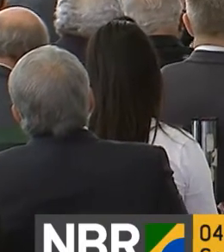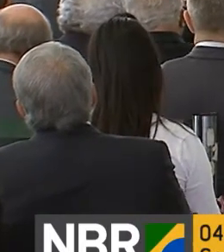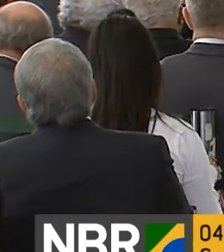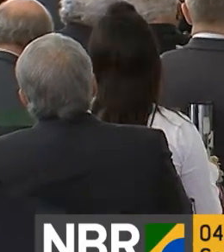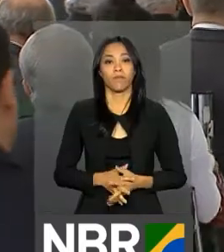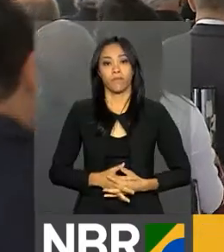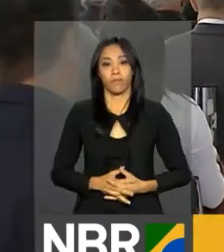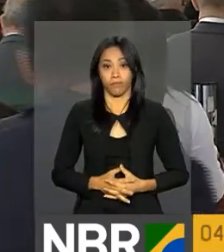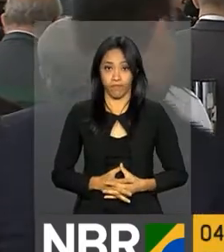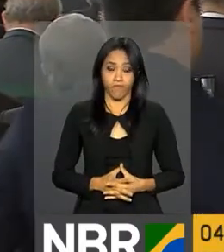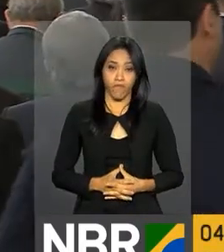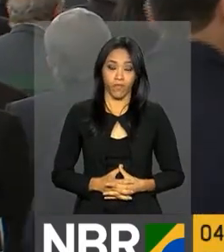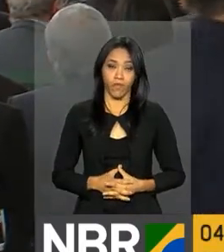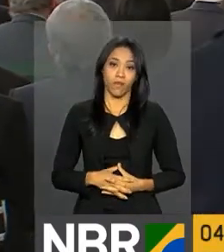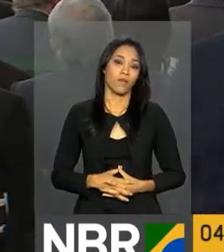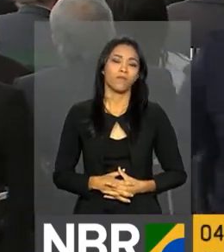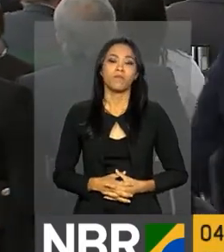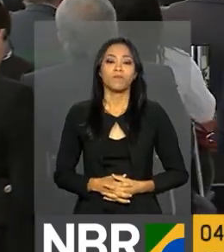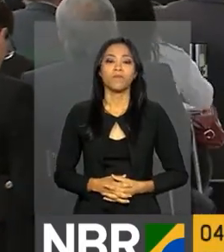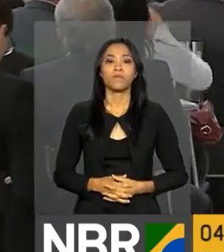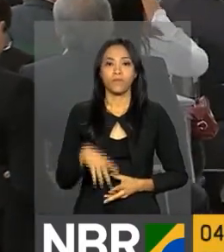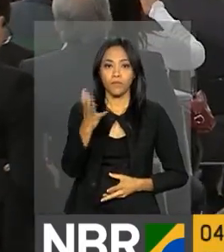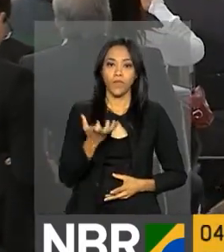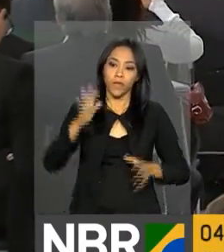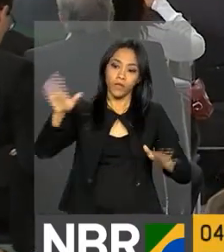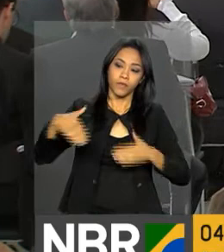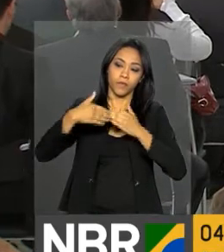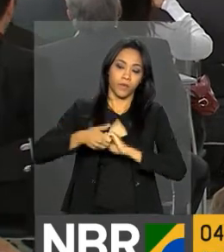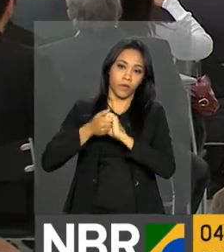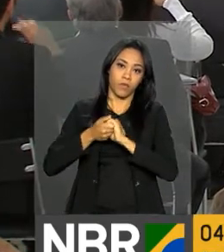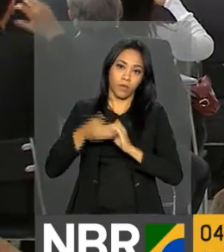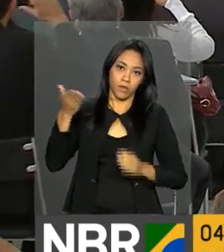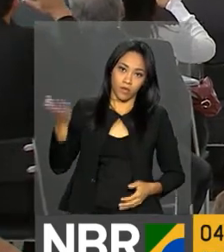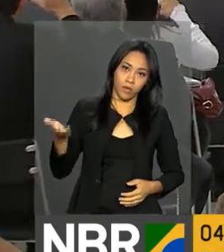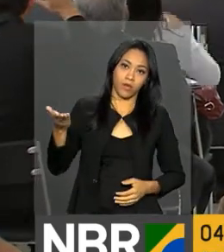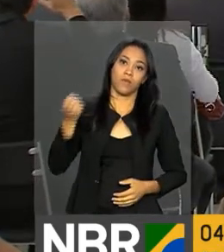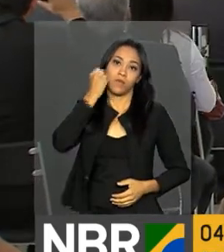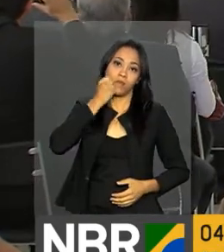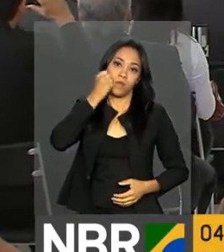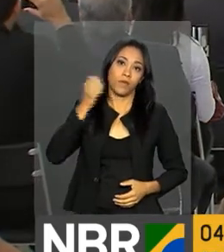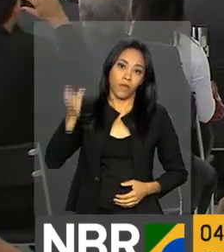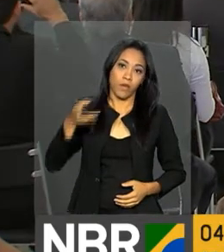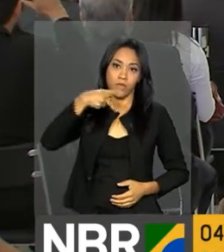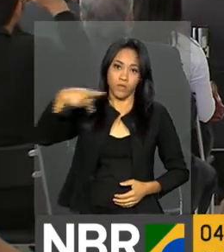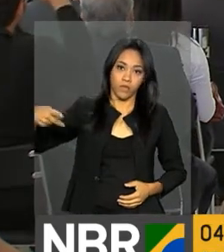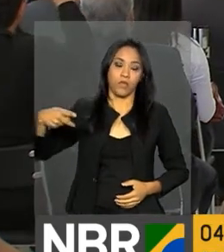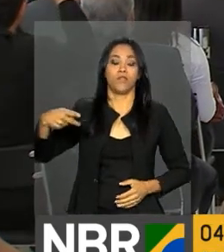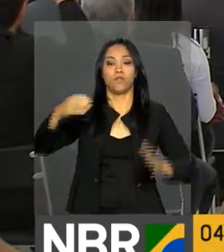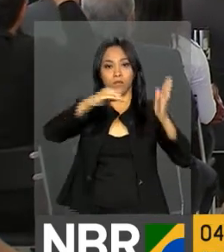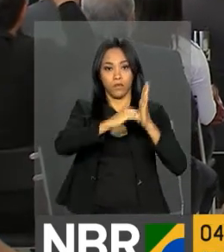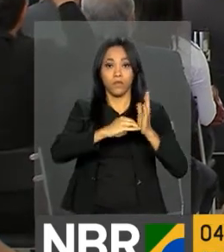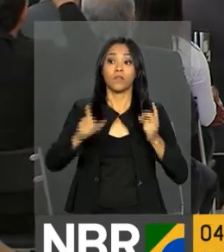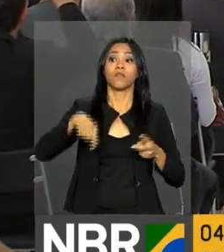eu quero quero cumprimentar o senador eunício oliveira presidente do senado federal mendonça filho